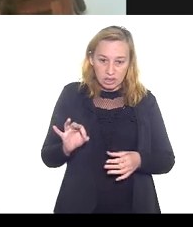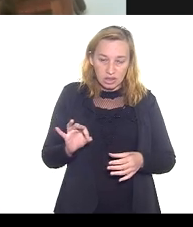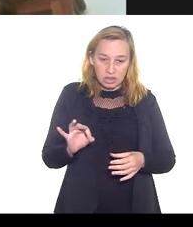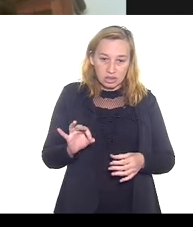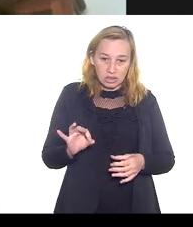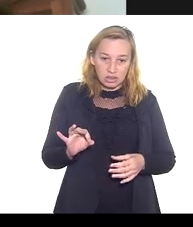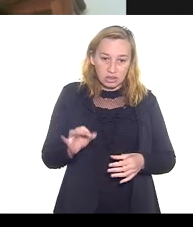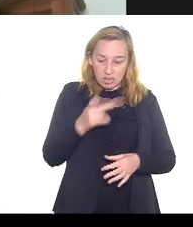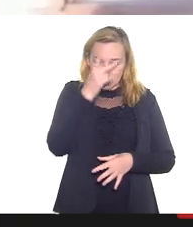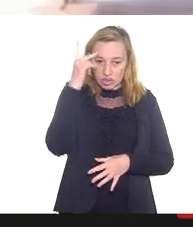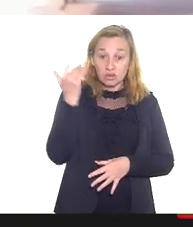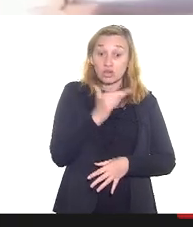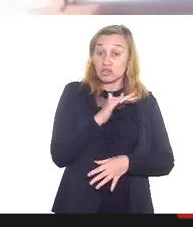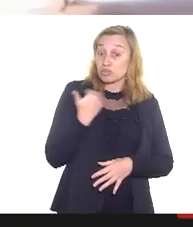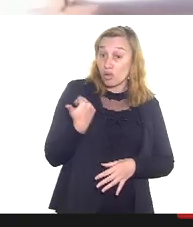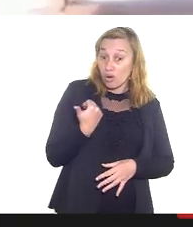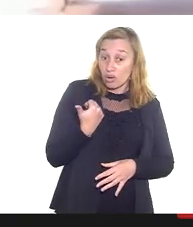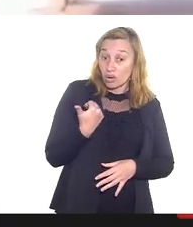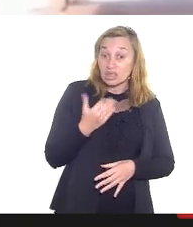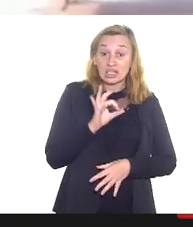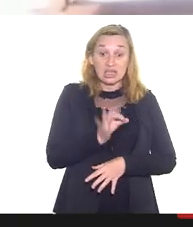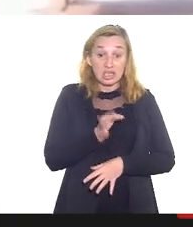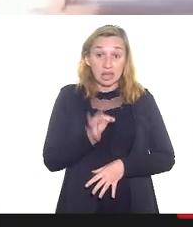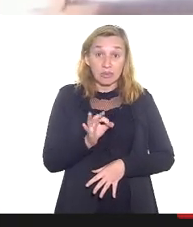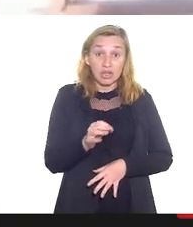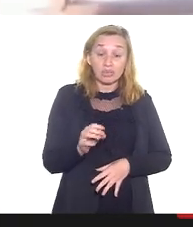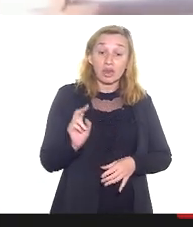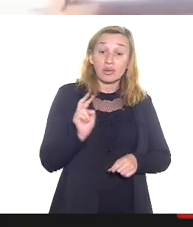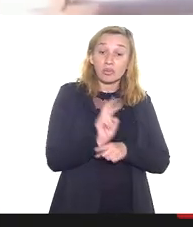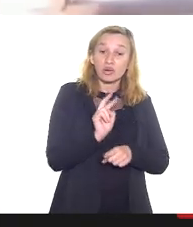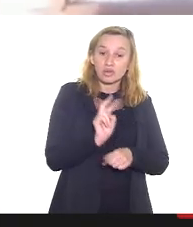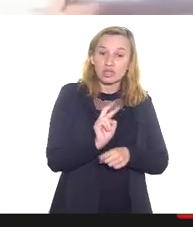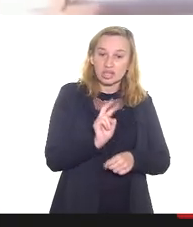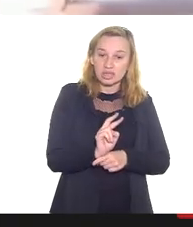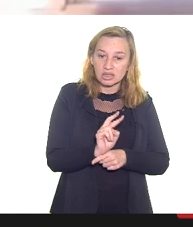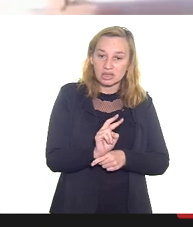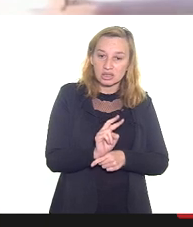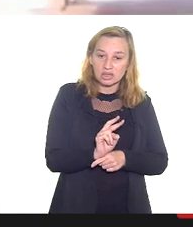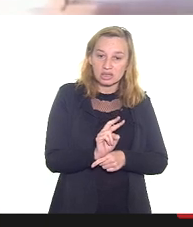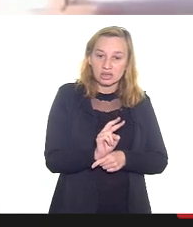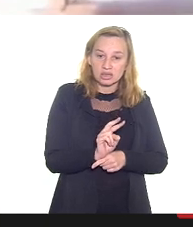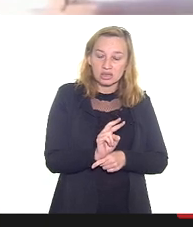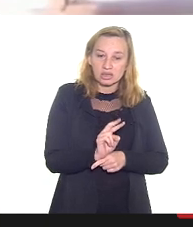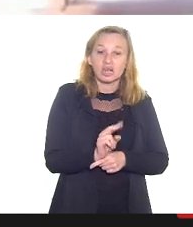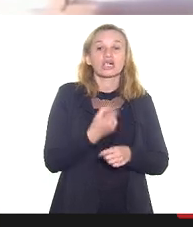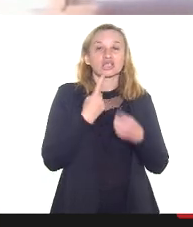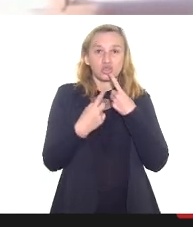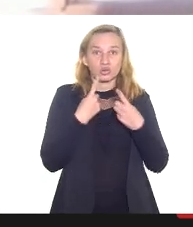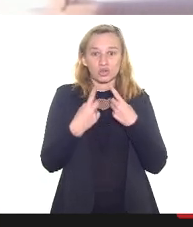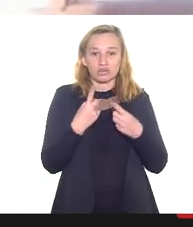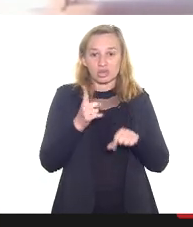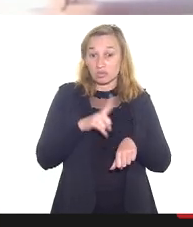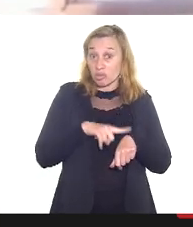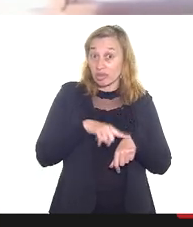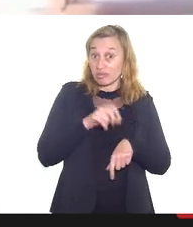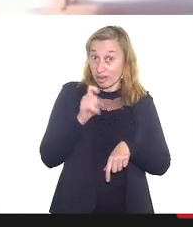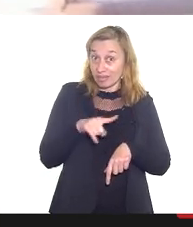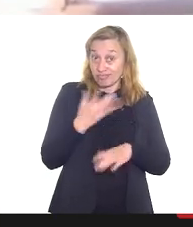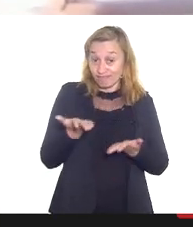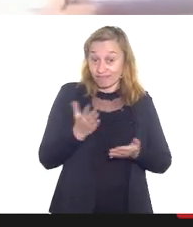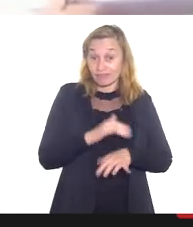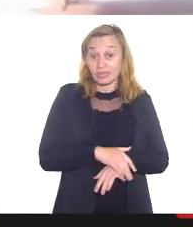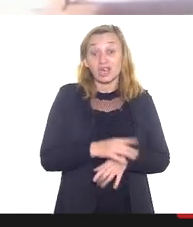já seria o suficiente para a gente defender a inadequação de fazer essa discussão nesse momento, né?